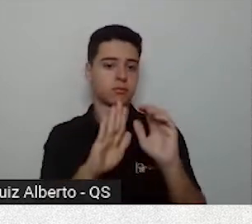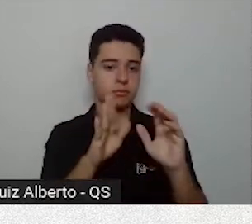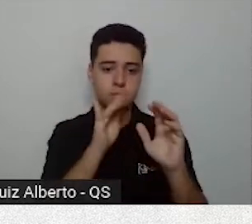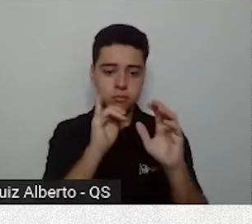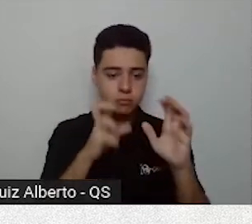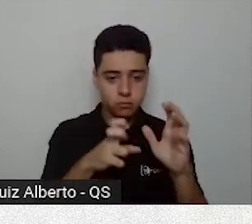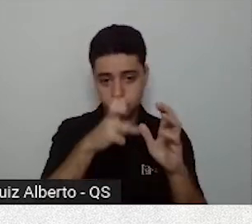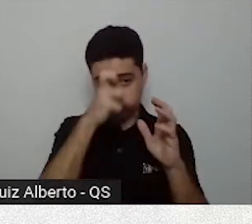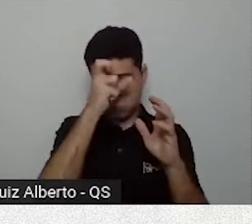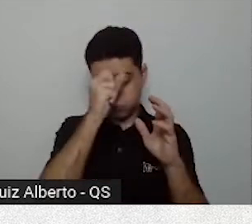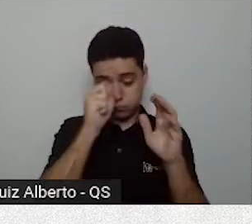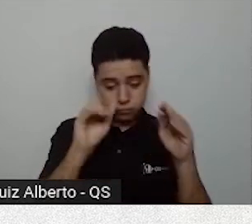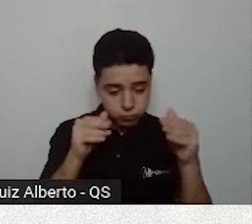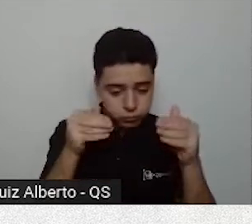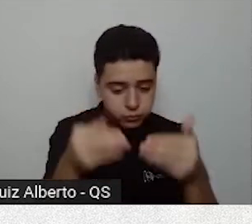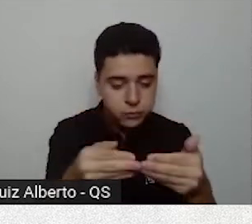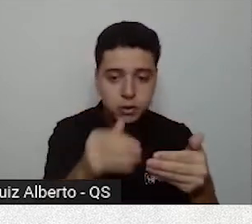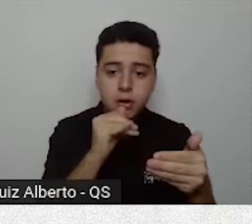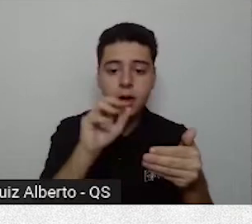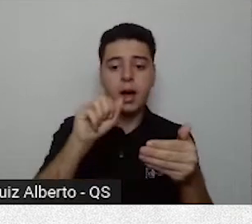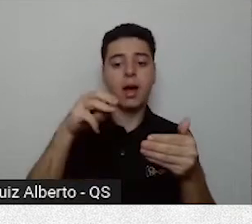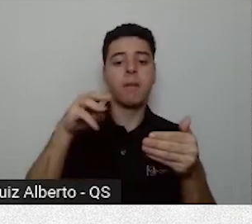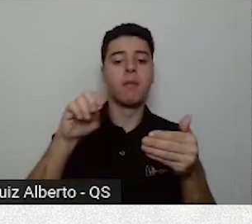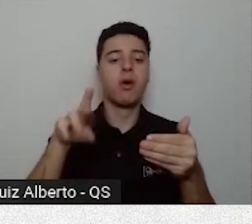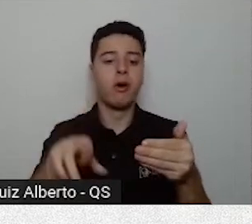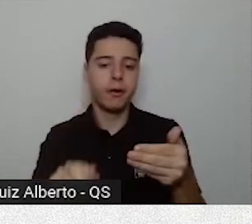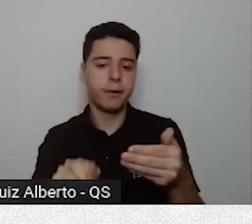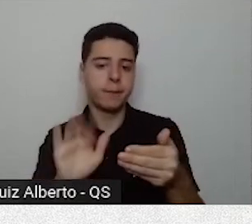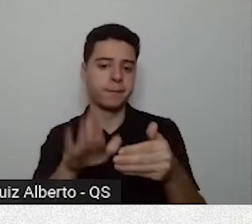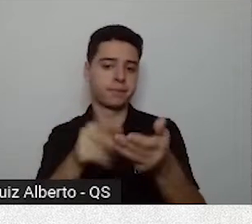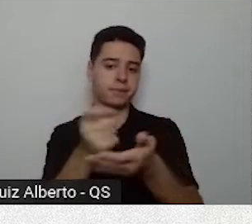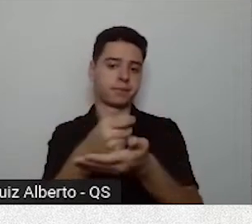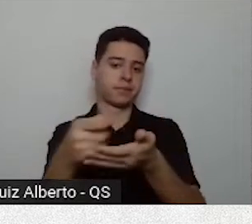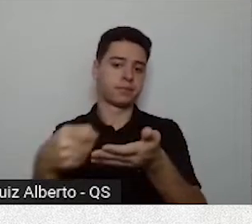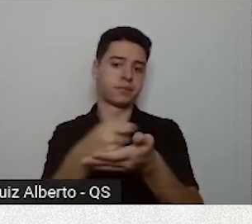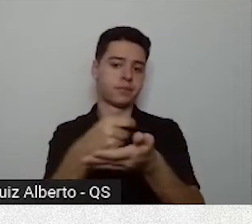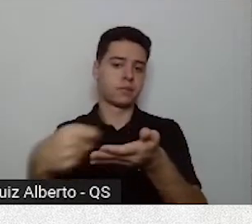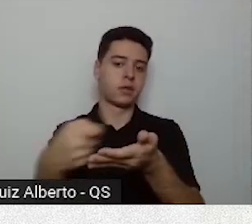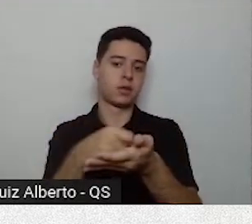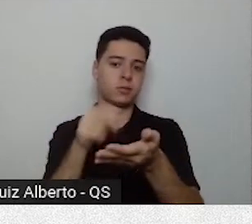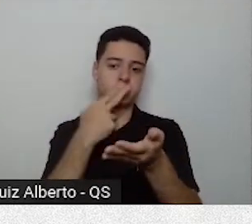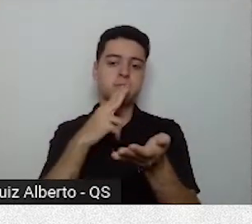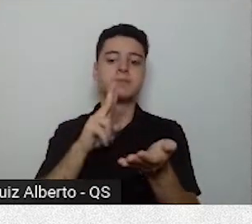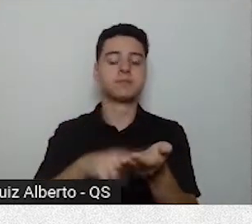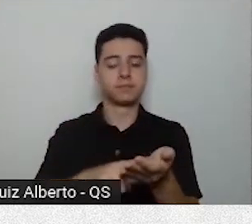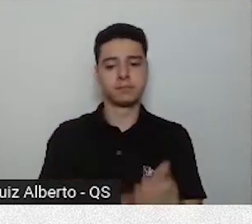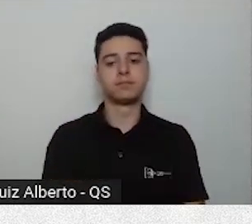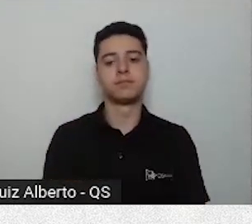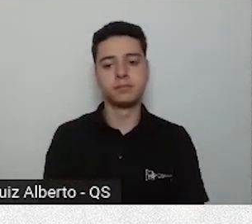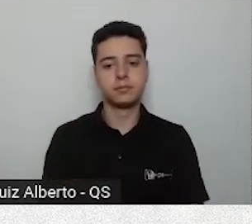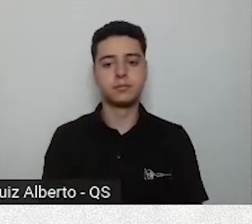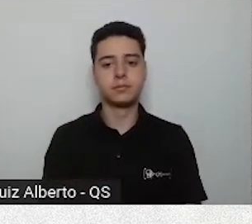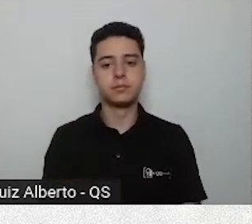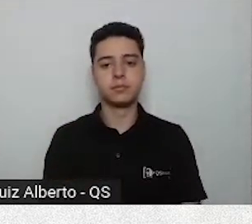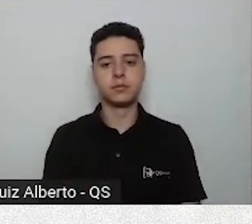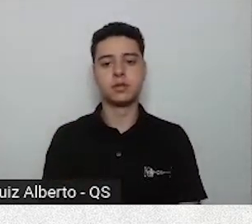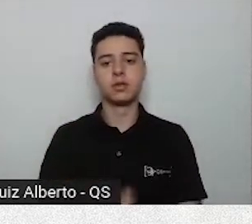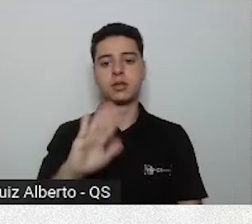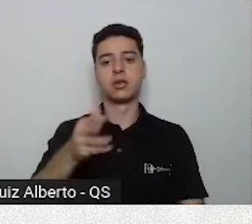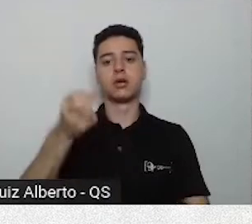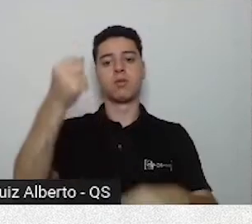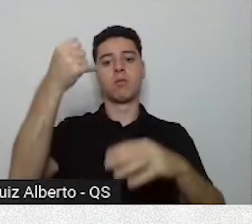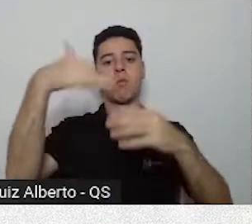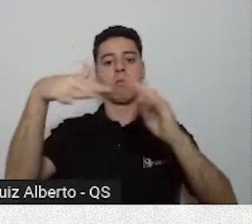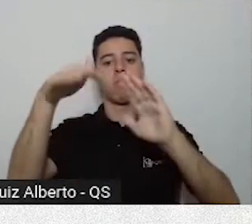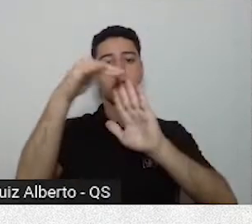uma carta, né? Com um bico de pena, né? Uma possibilidade também. Aqui já está a paleta maior, com mais